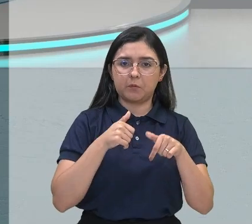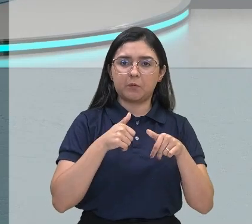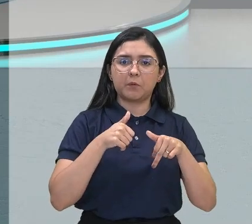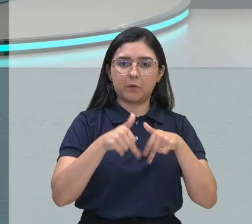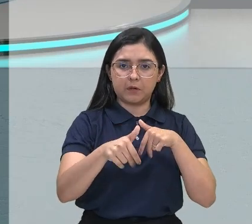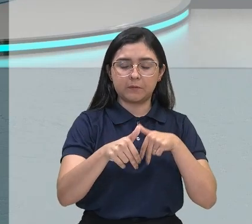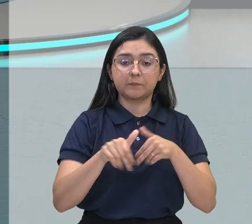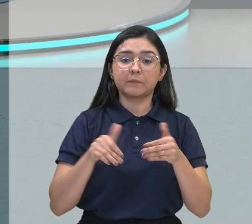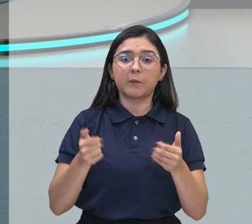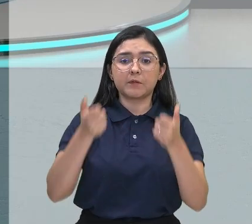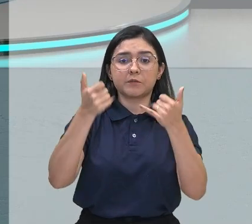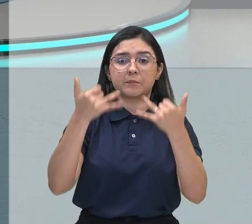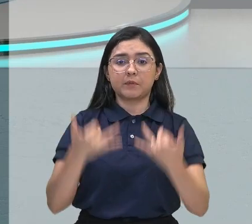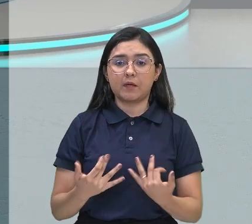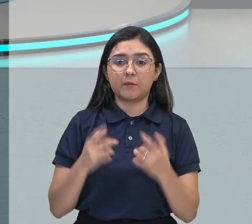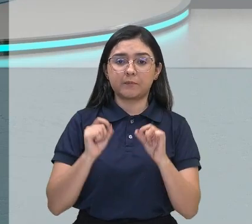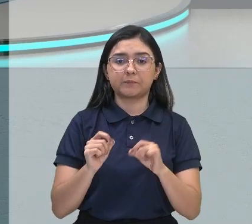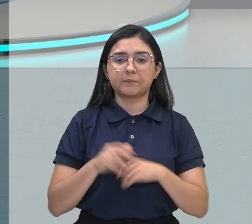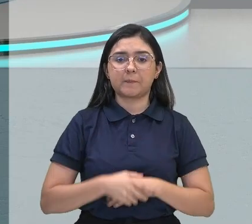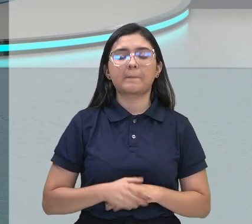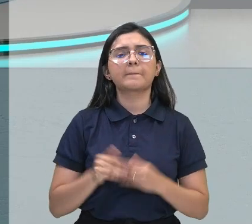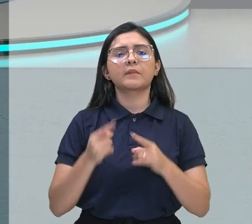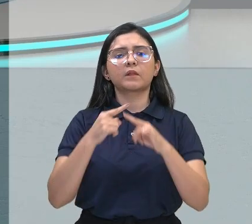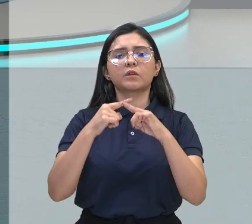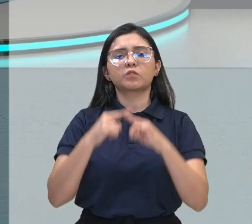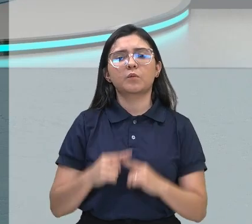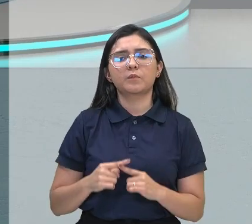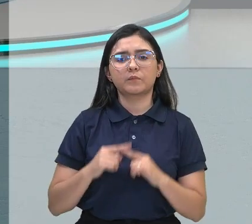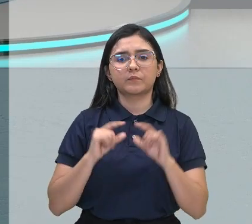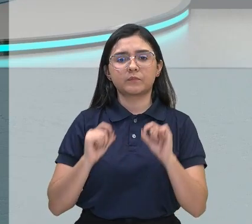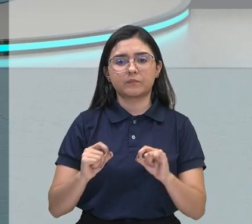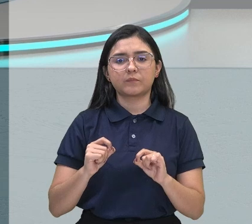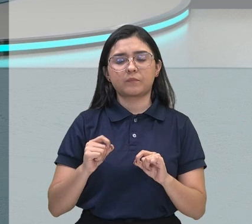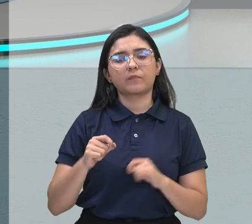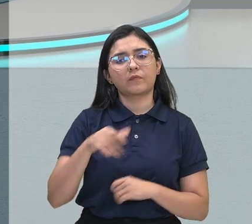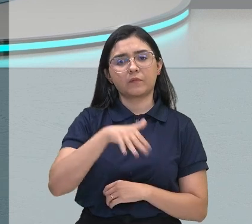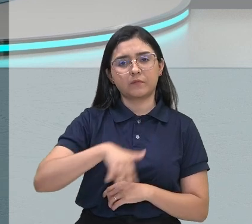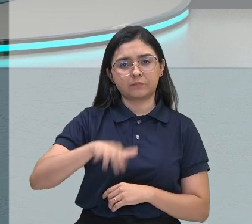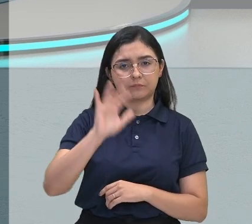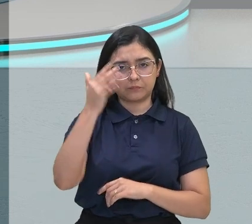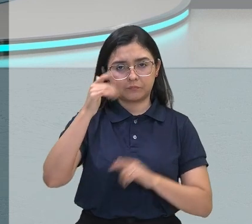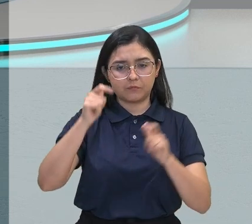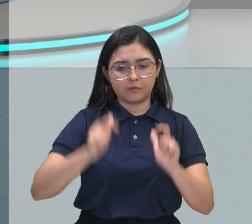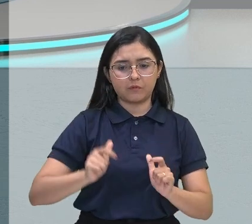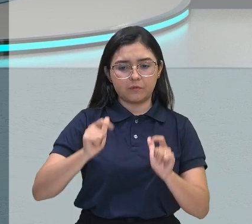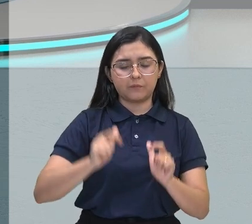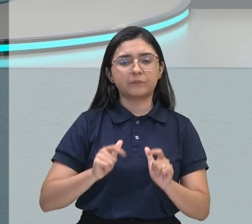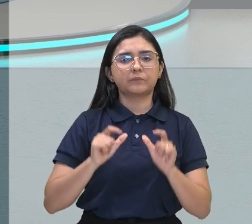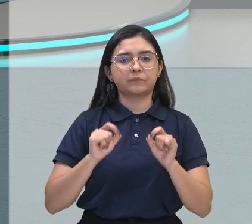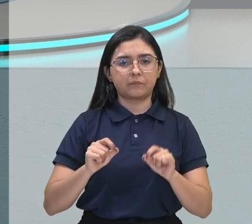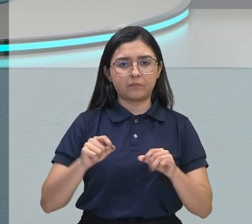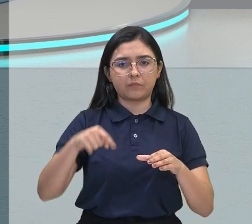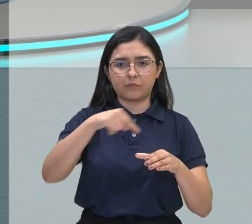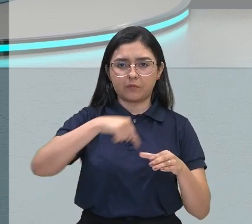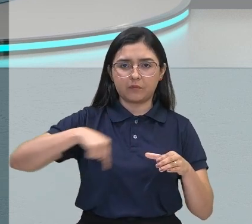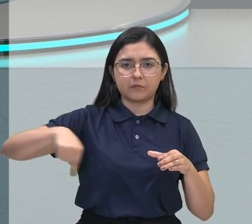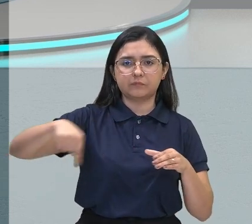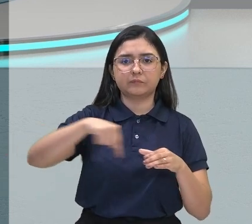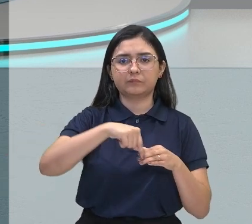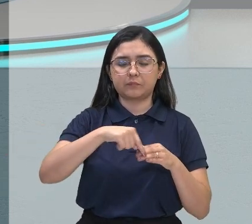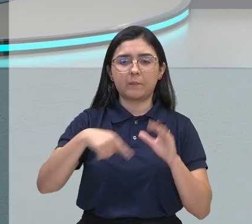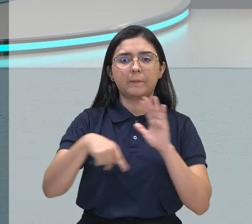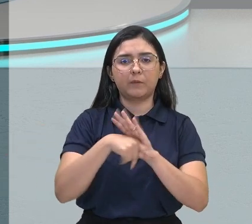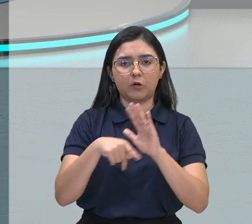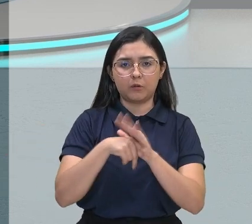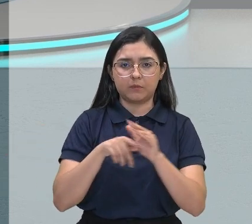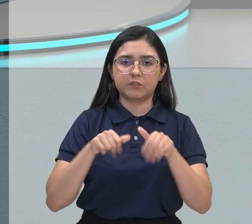mais, olha só, as provas elas vão acontecer nesse espaço apropriado, que é o estádio de atletismo, que mostrei a vocês. é a